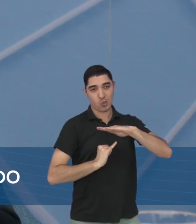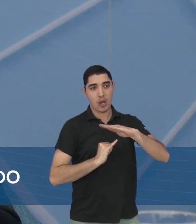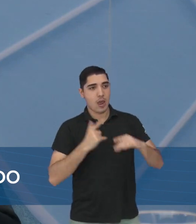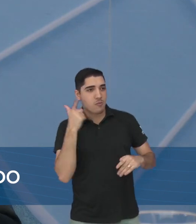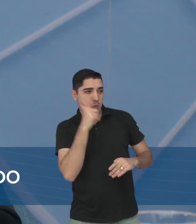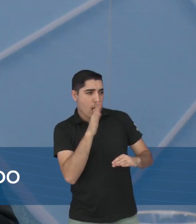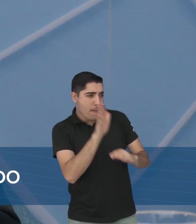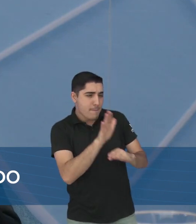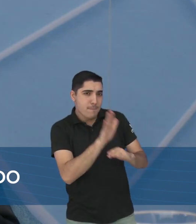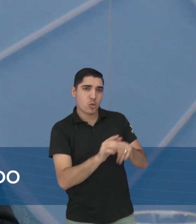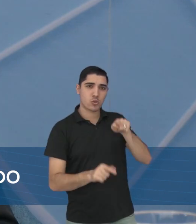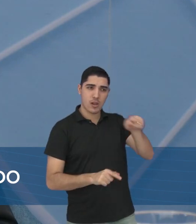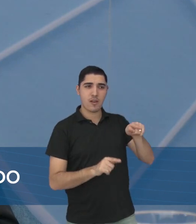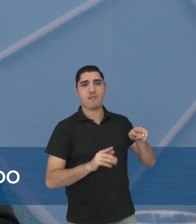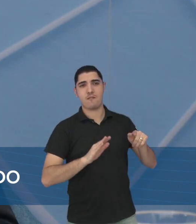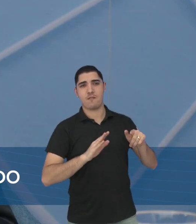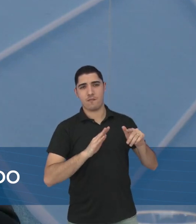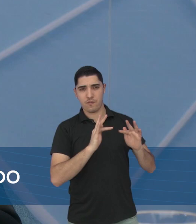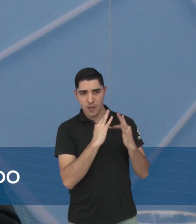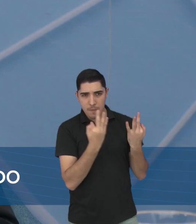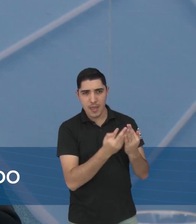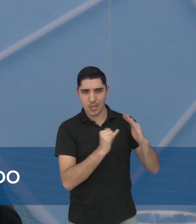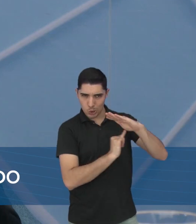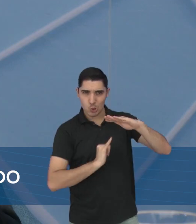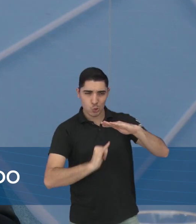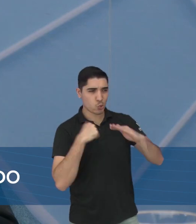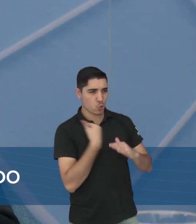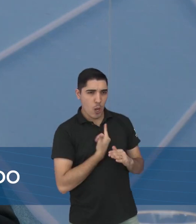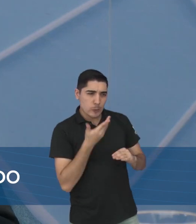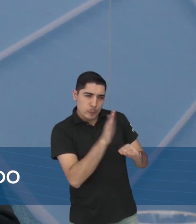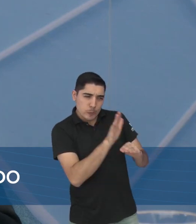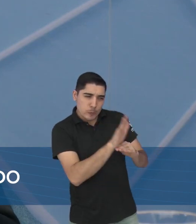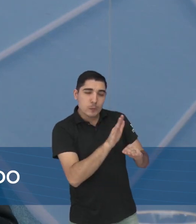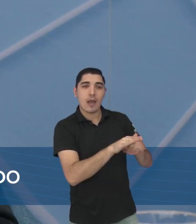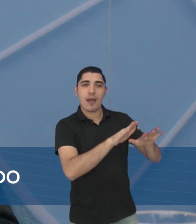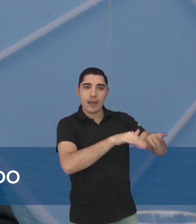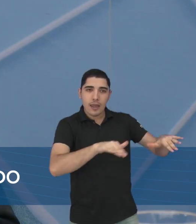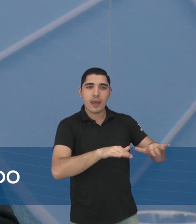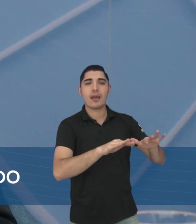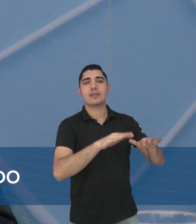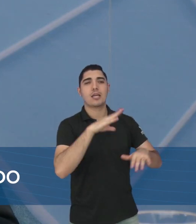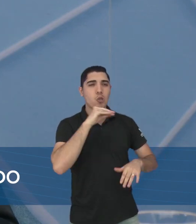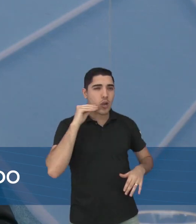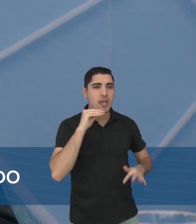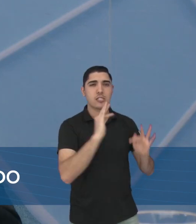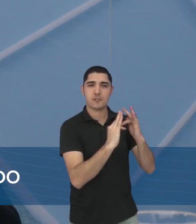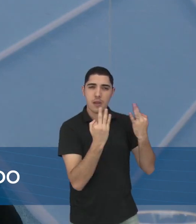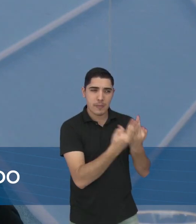esse apoio para essas famílias, né? É oferecer essas oportunidades para essas crianças, para